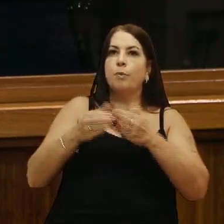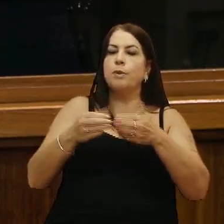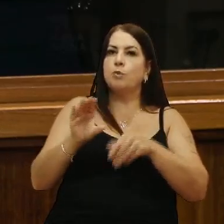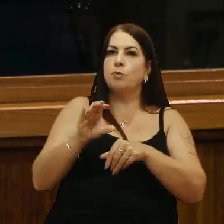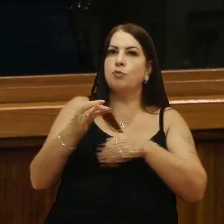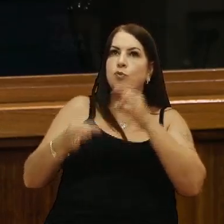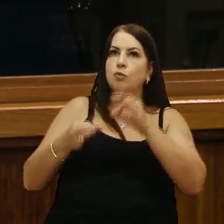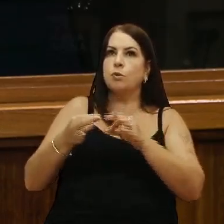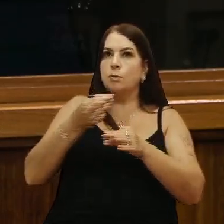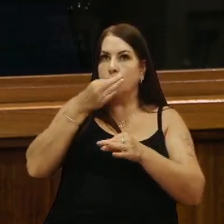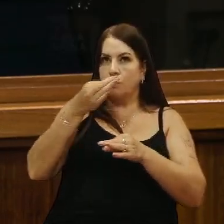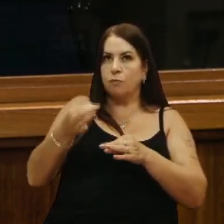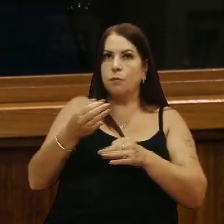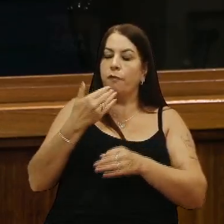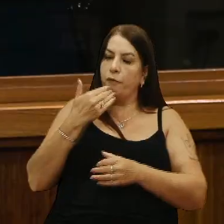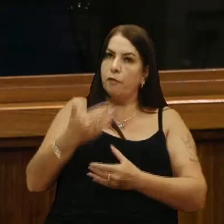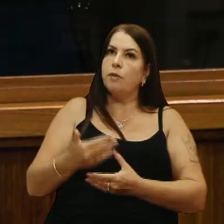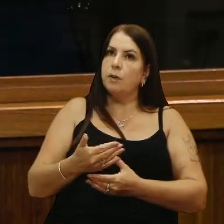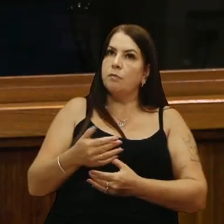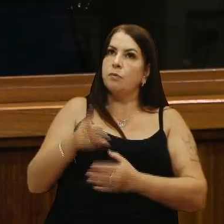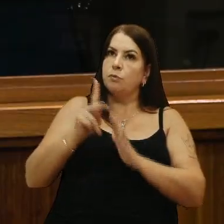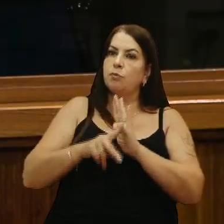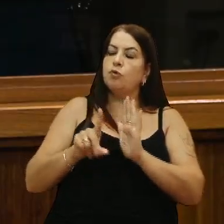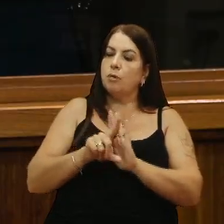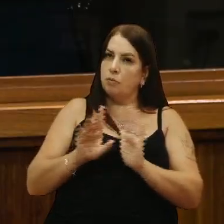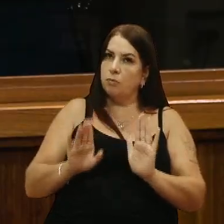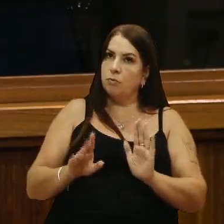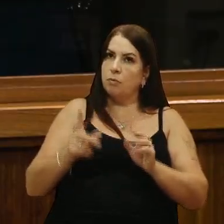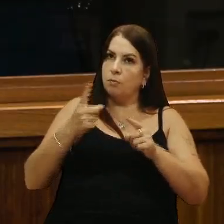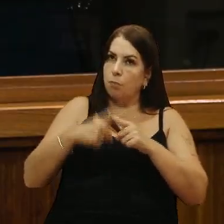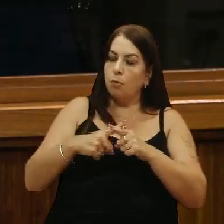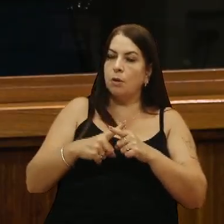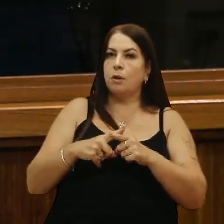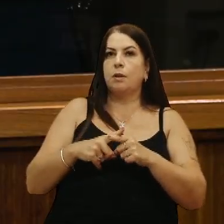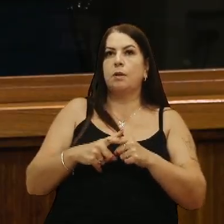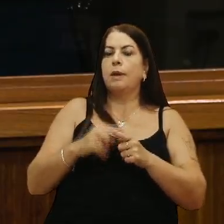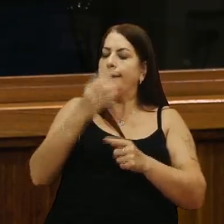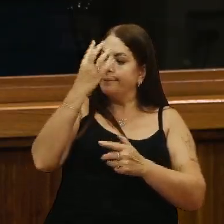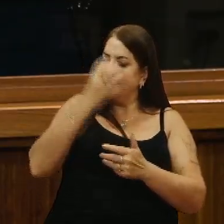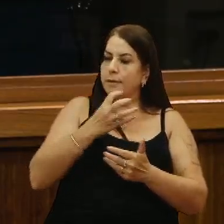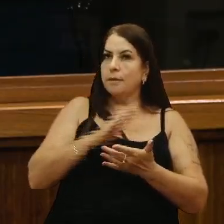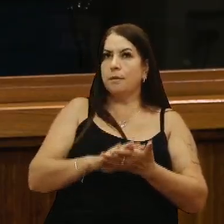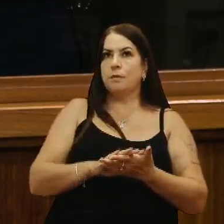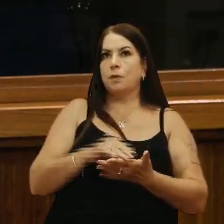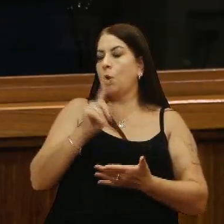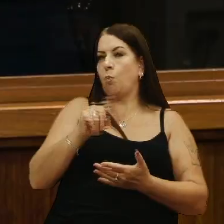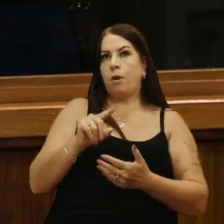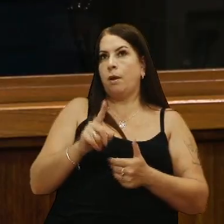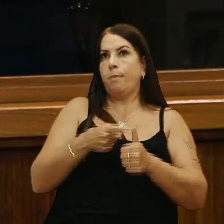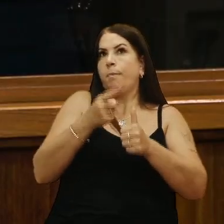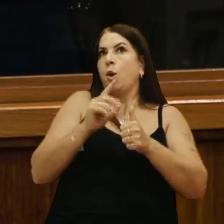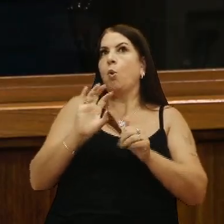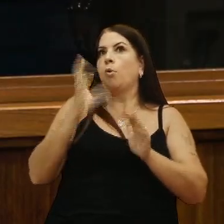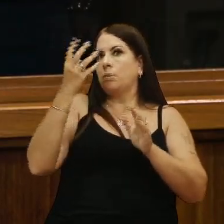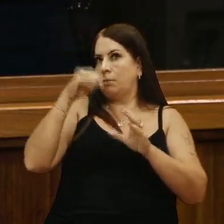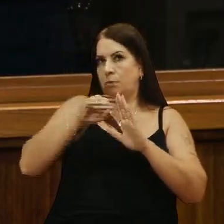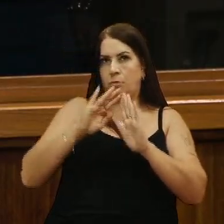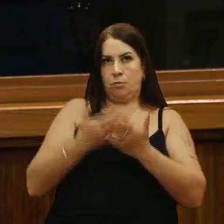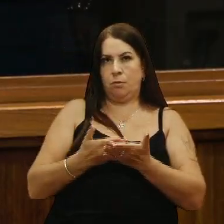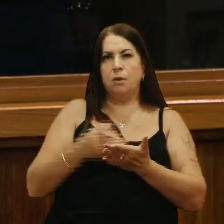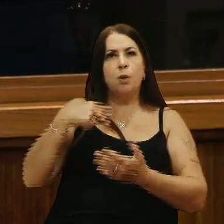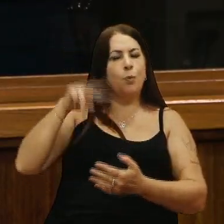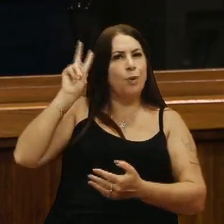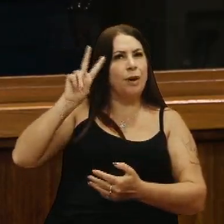eu quero parecer favorável a esse projeto, porque isso é muito sério e não é o primeiro que acontece. Eu lembro